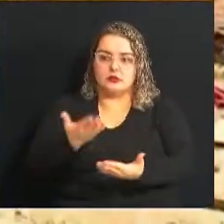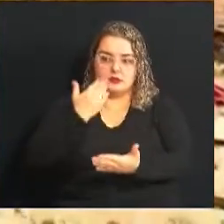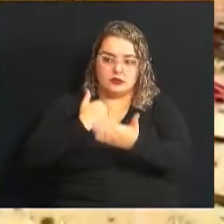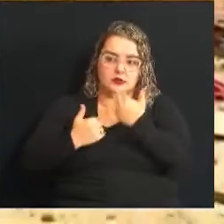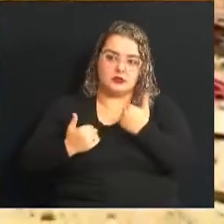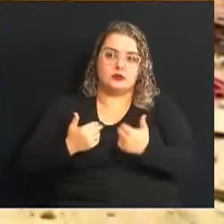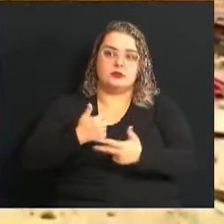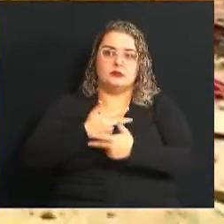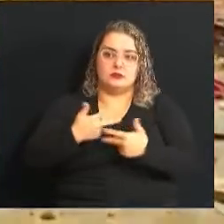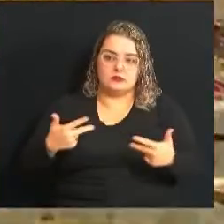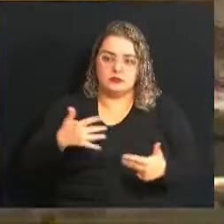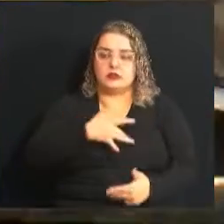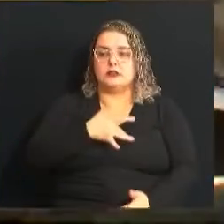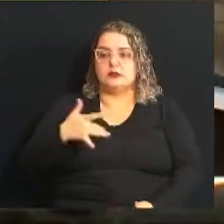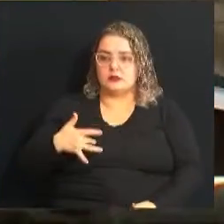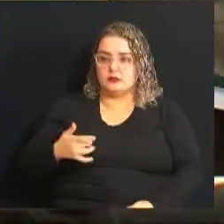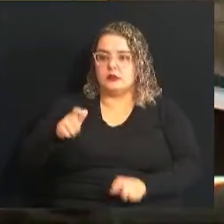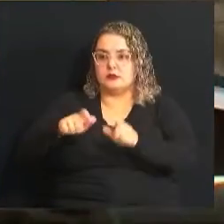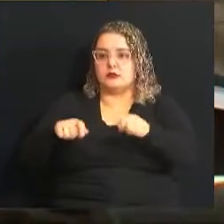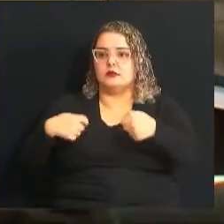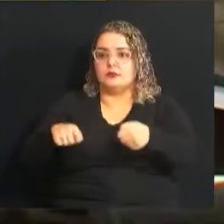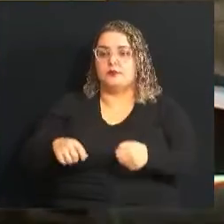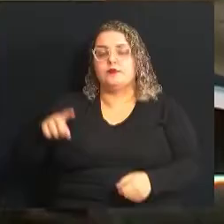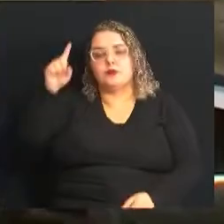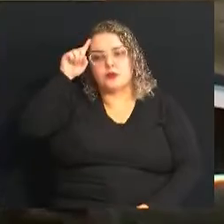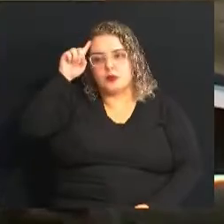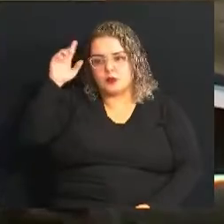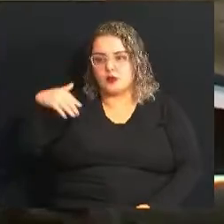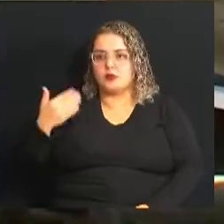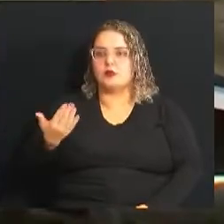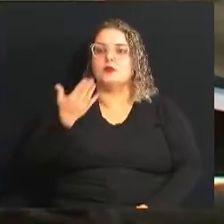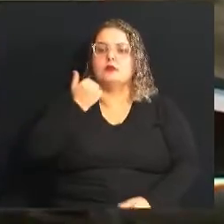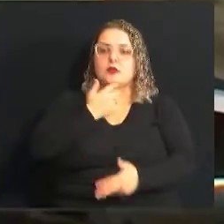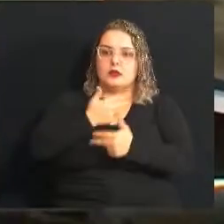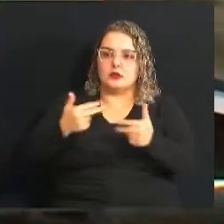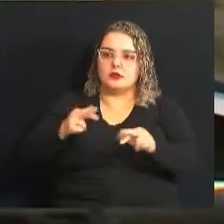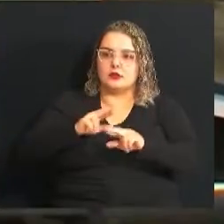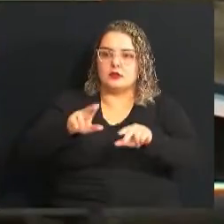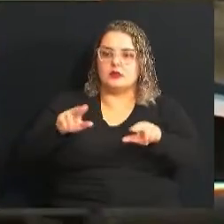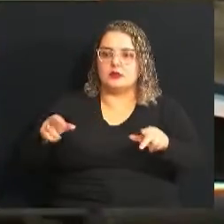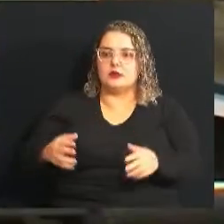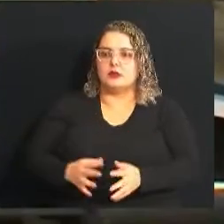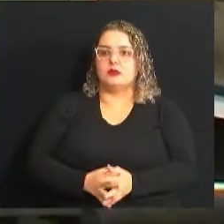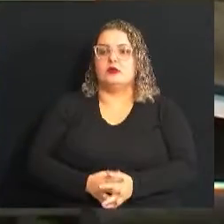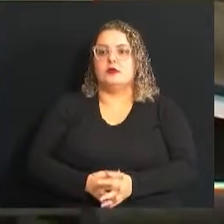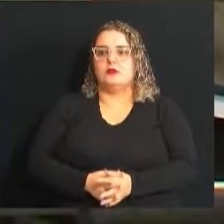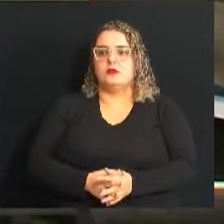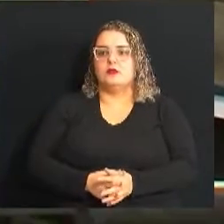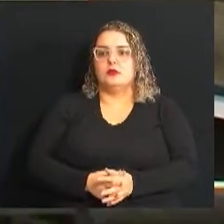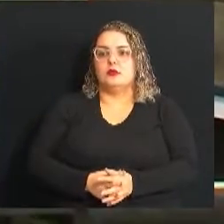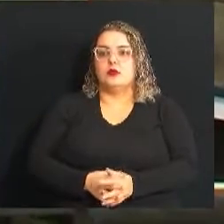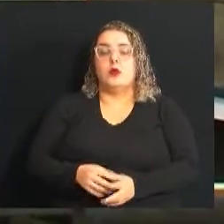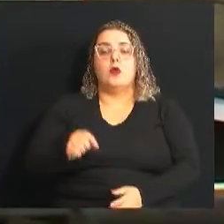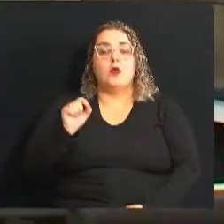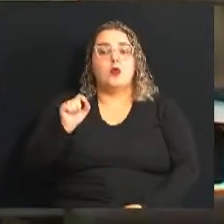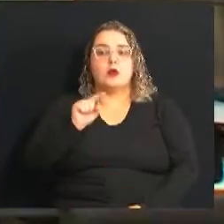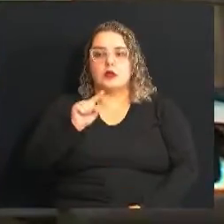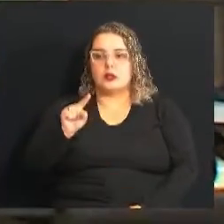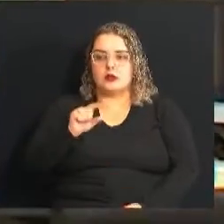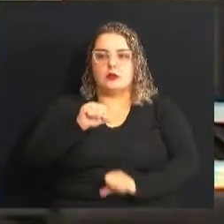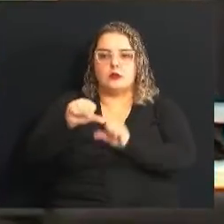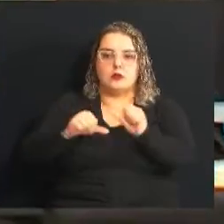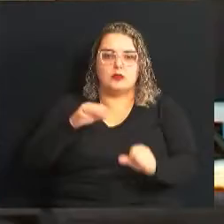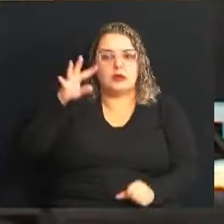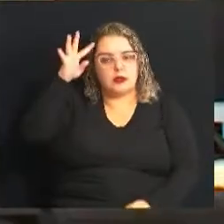a quem precisa. Todo dia uma refeição diferente. O que não muda é nas quartas e nos